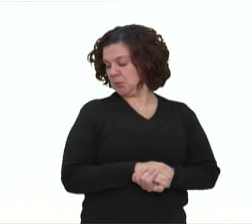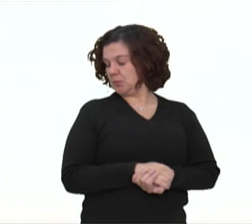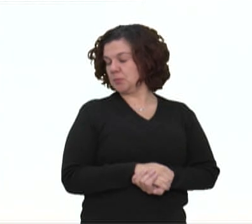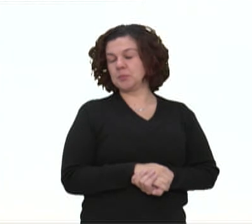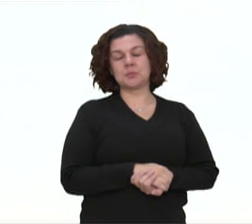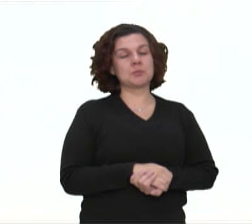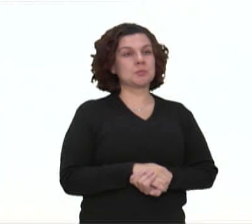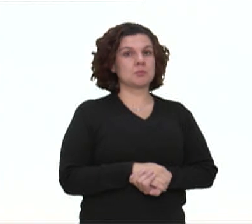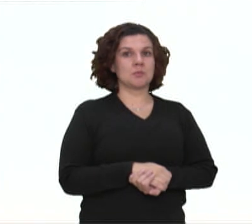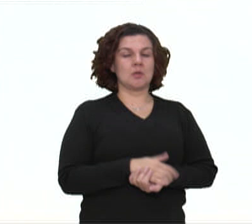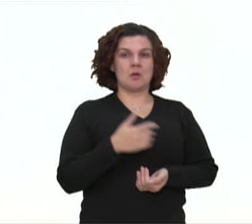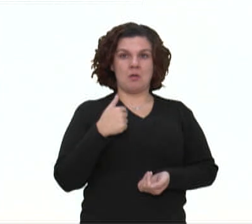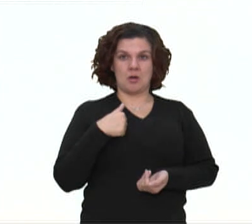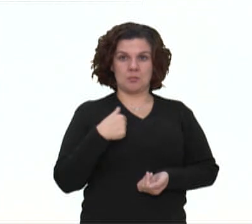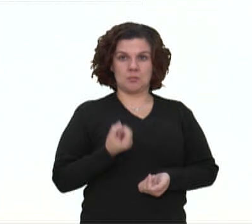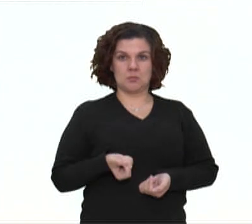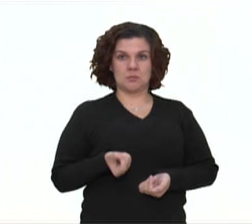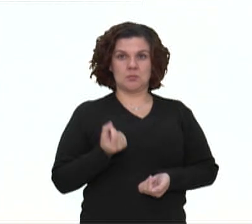Para mim é chocante.